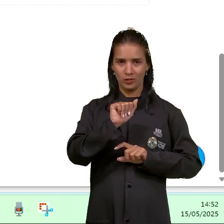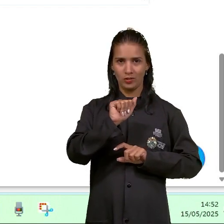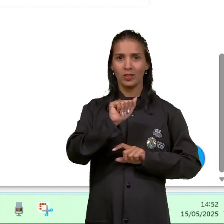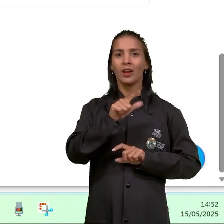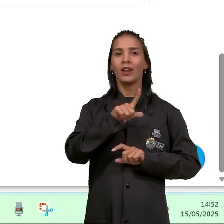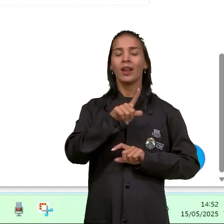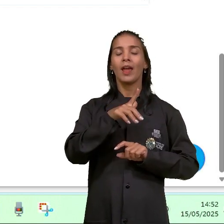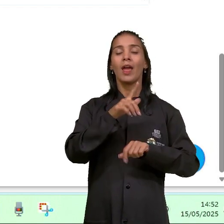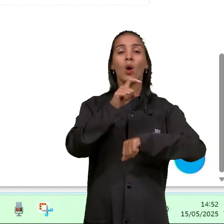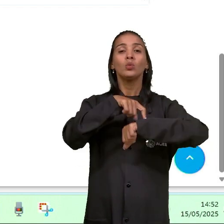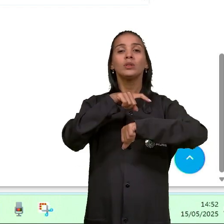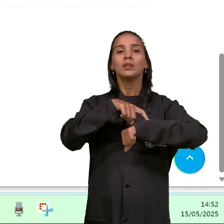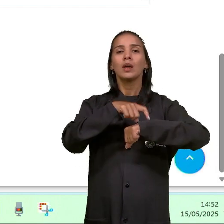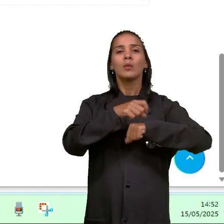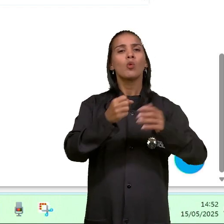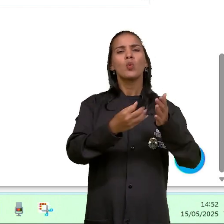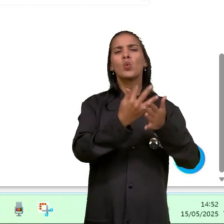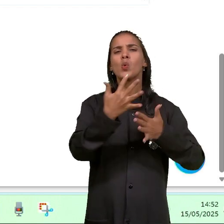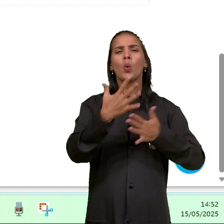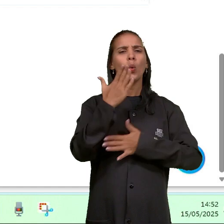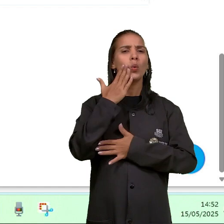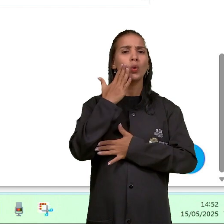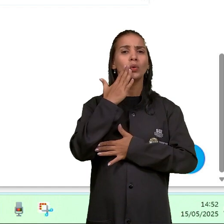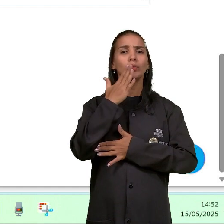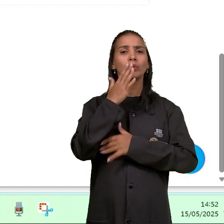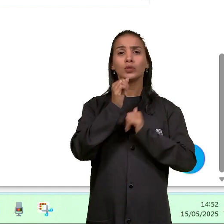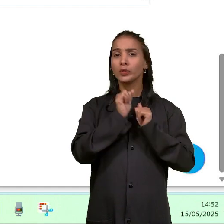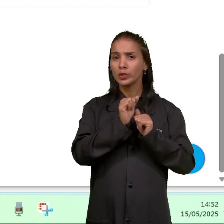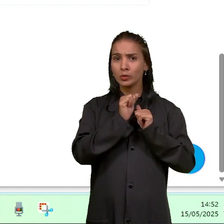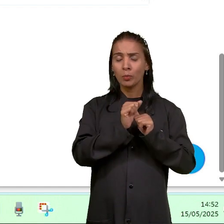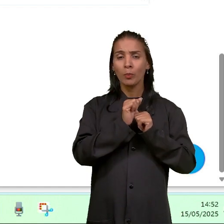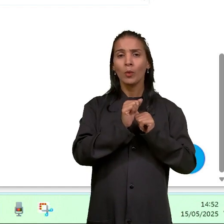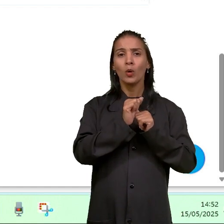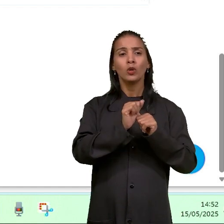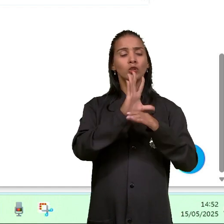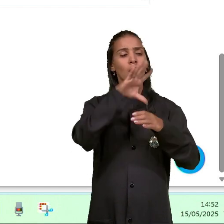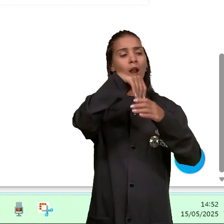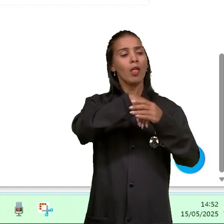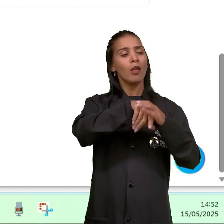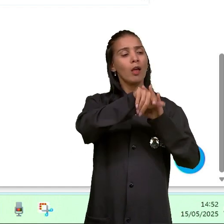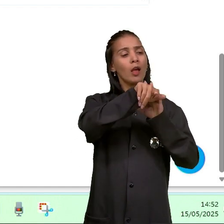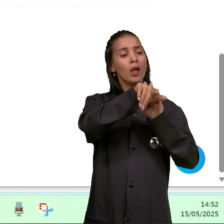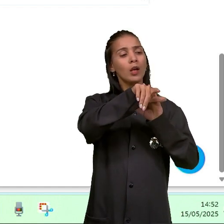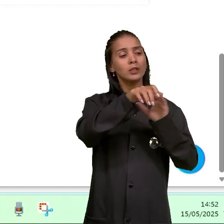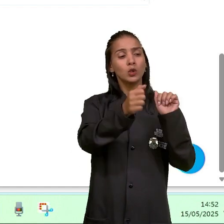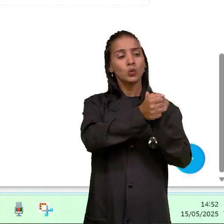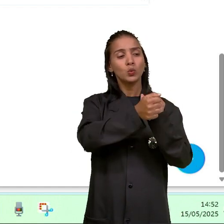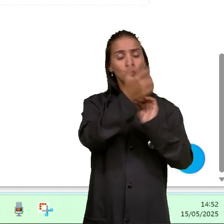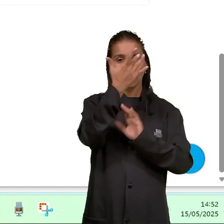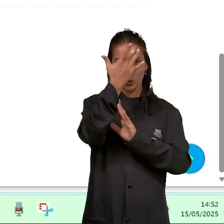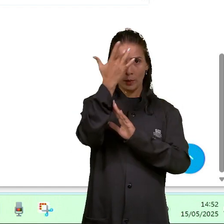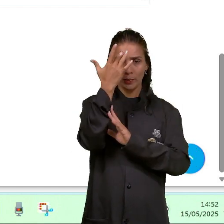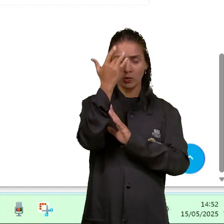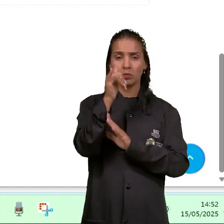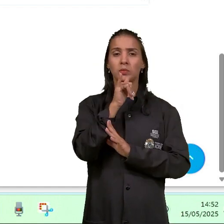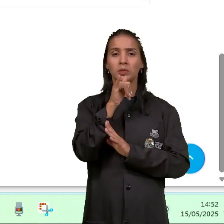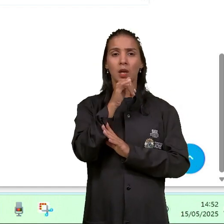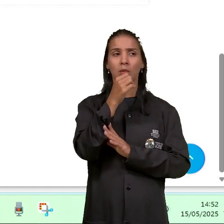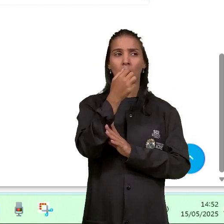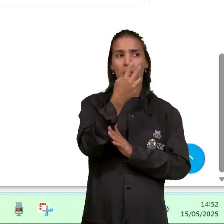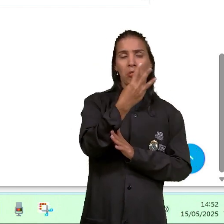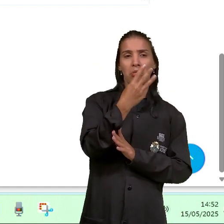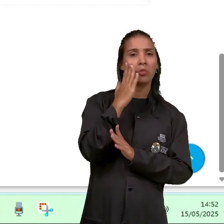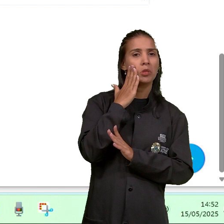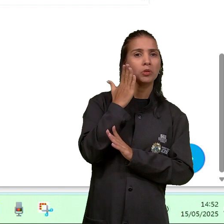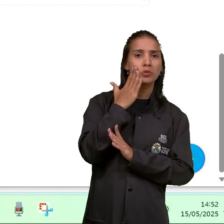ele lá, disponível para que ele possa entrar, assinar ou verificar o que ele tem que verificar. Então, se eu colocar aqui, por exemplo, 3 dias, por exemplo,